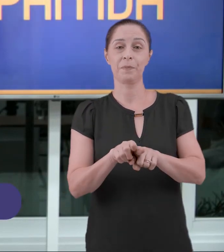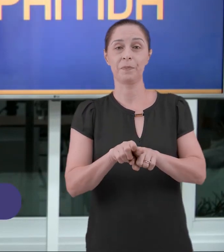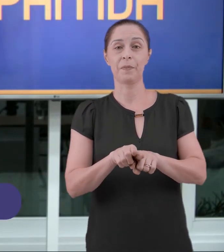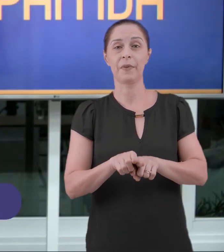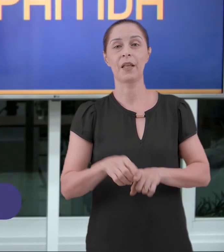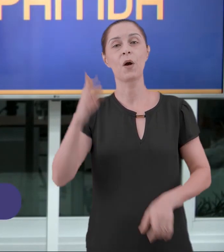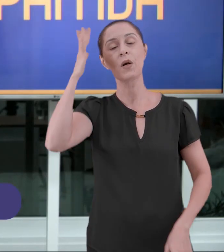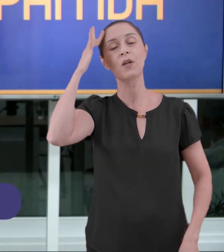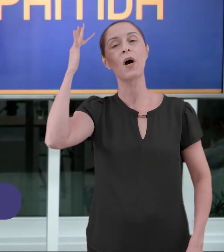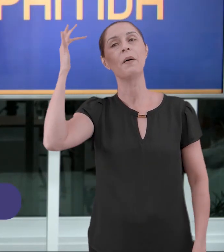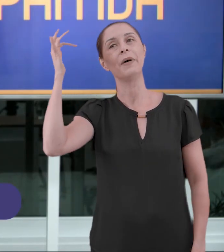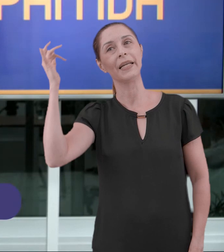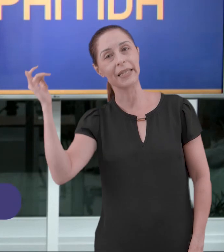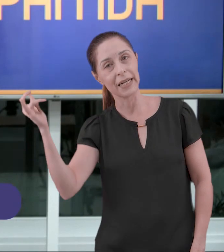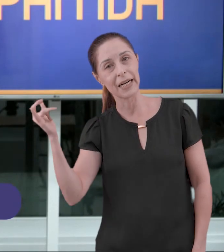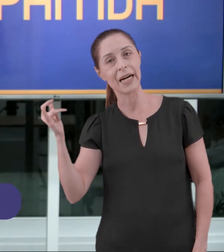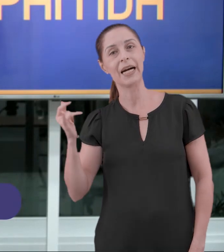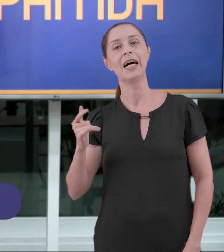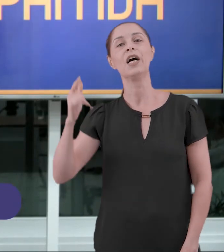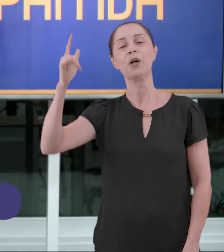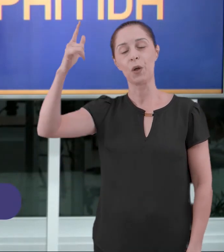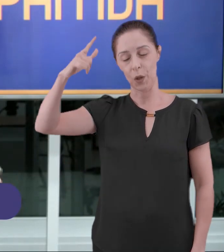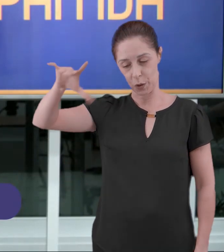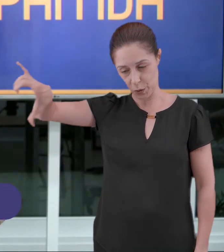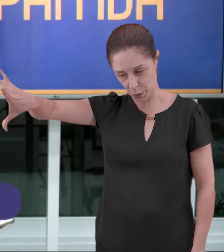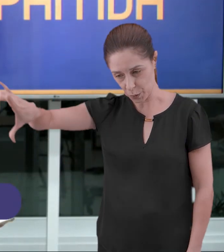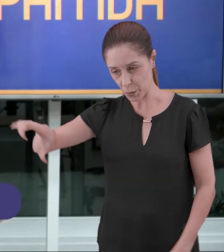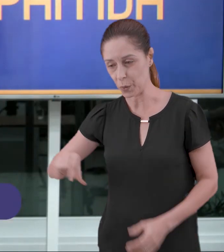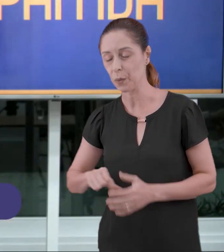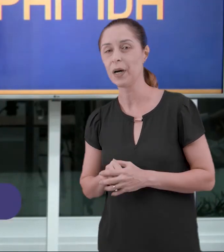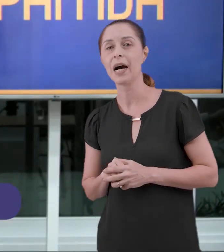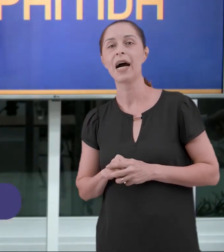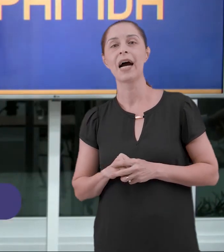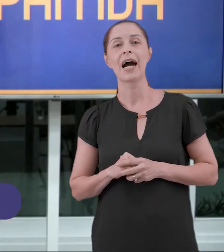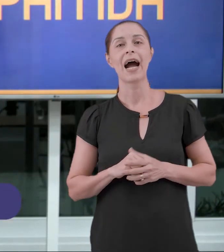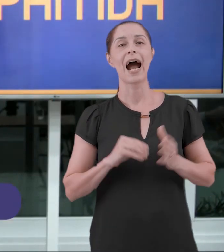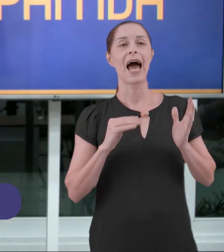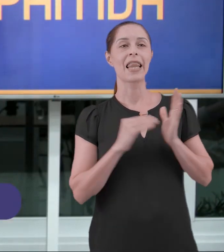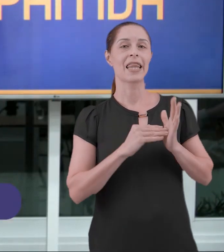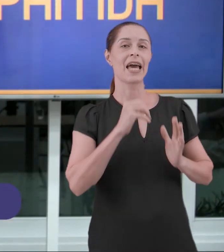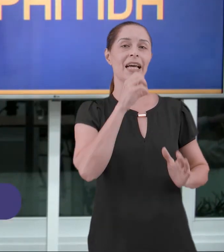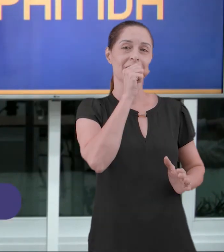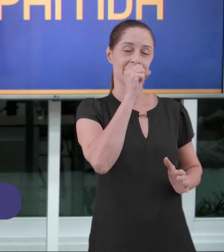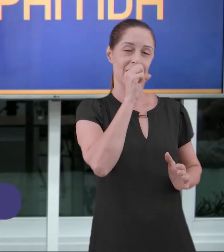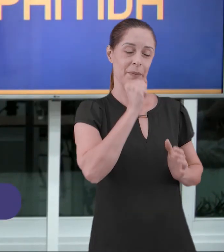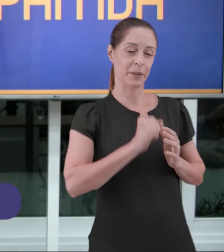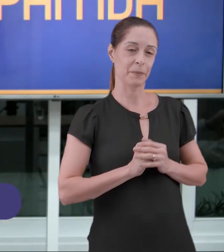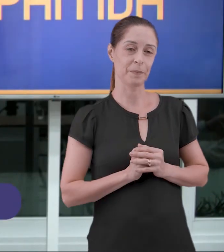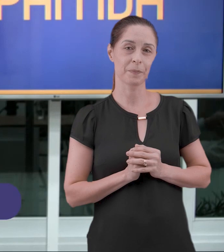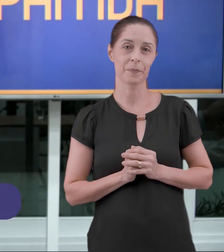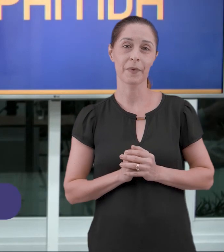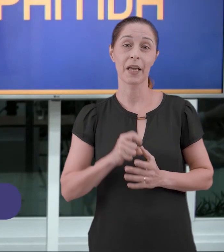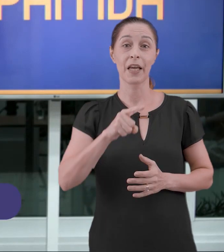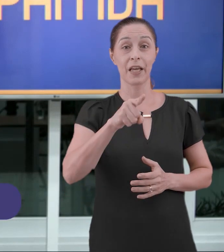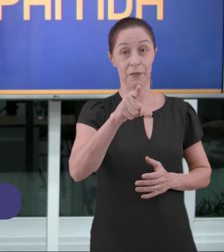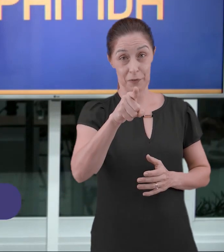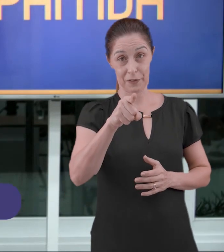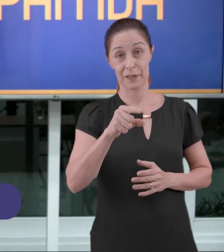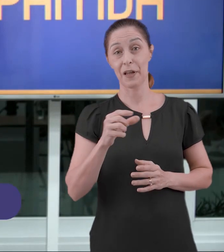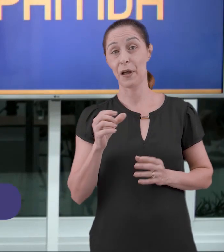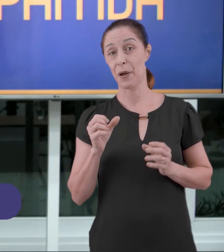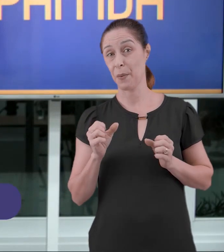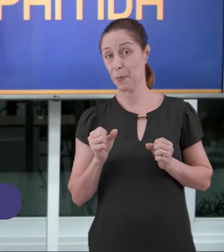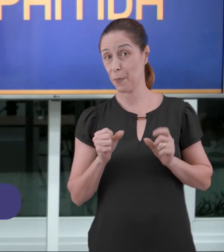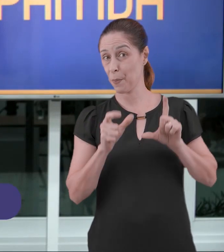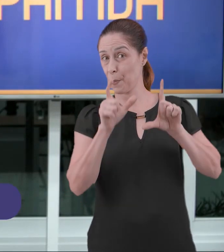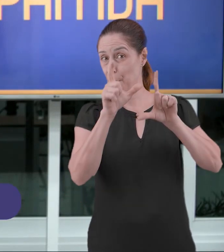amanhã até sábado, esse foi o primeiro dia, e também que você pode compartilhar